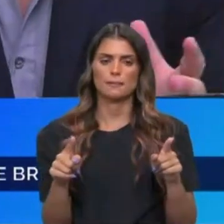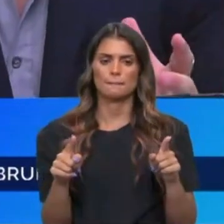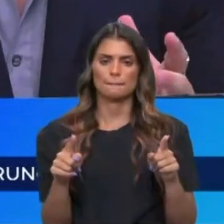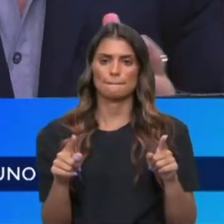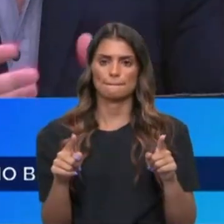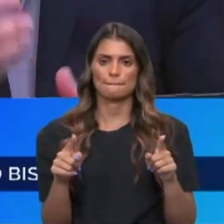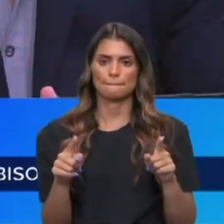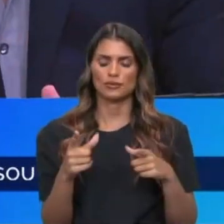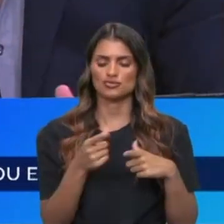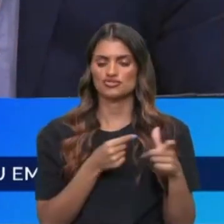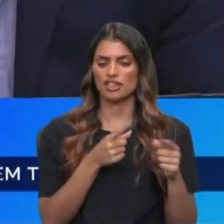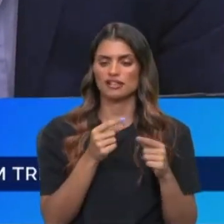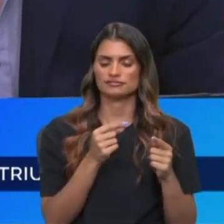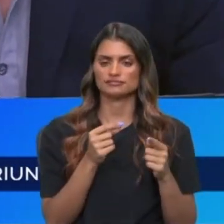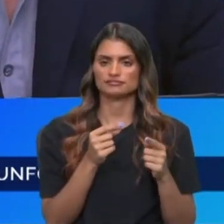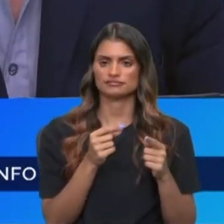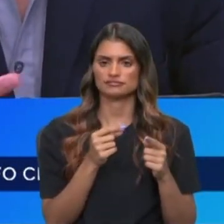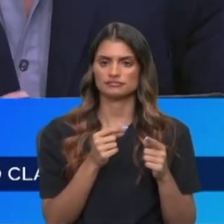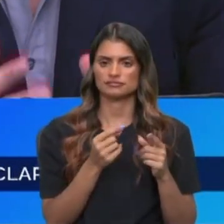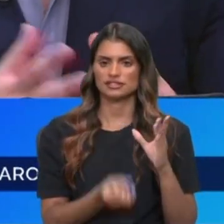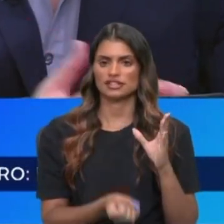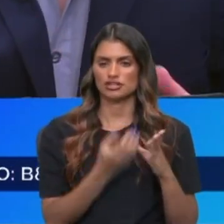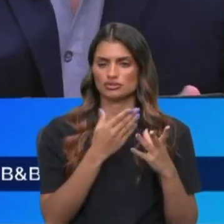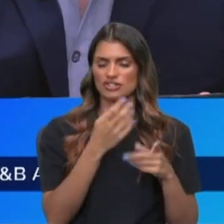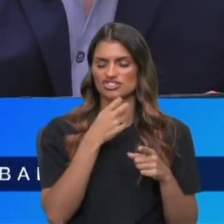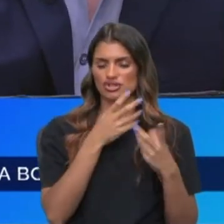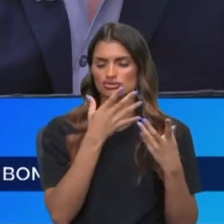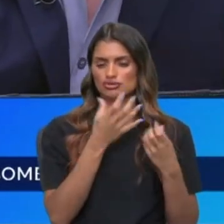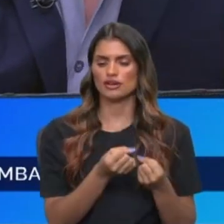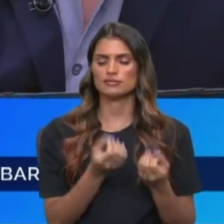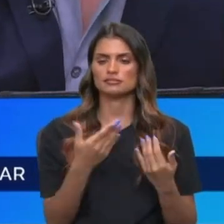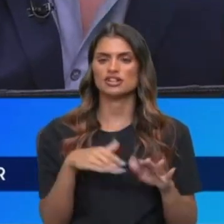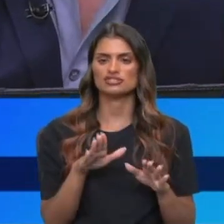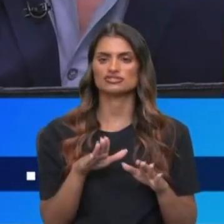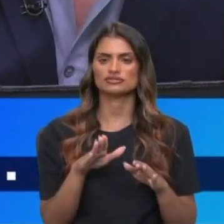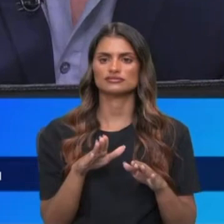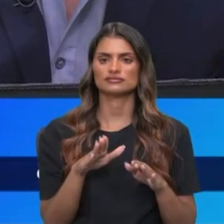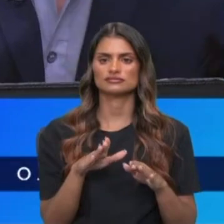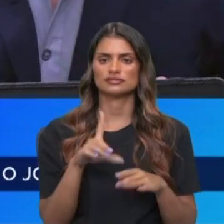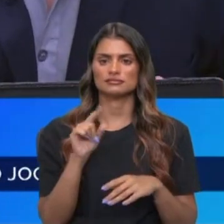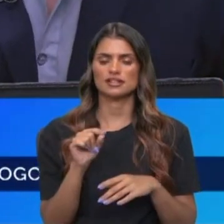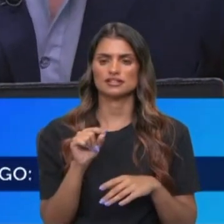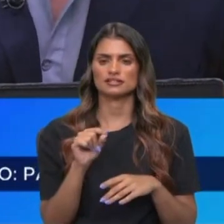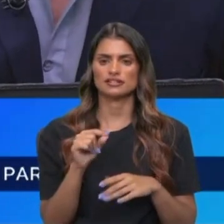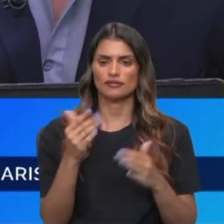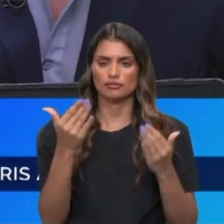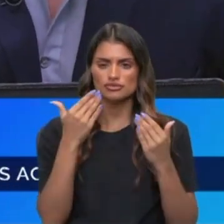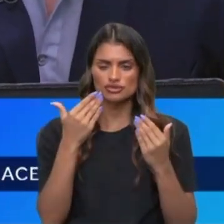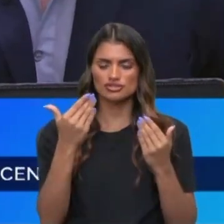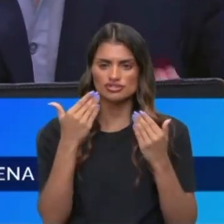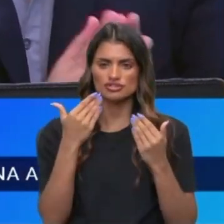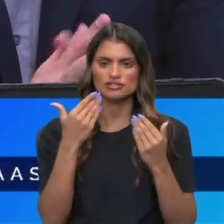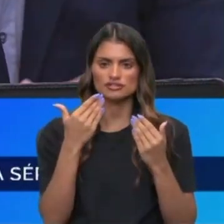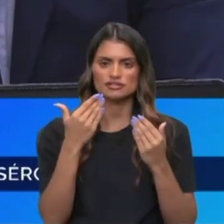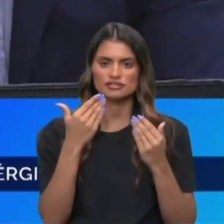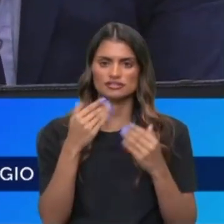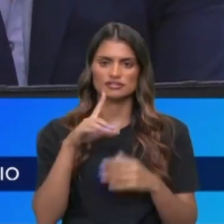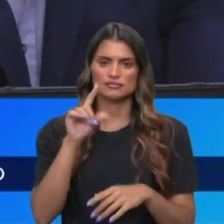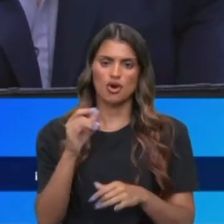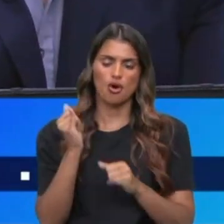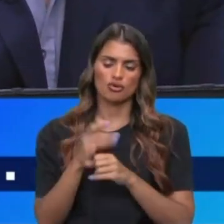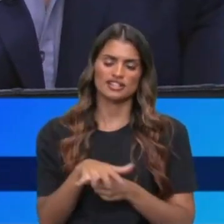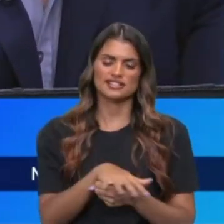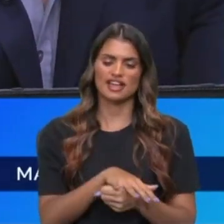astronomia estelar, foi desenhado para energia escura, mas que dá muitos bónus, dá muitos doces a astrónomos de outras